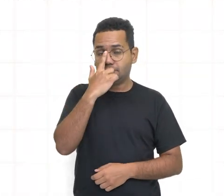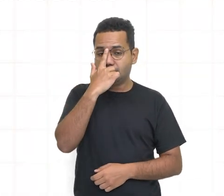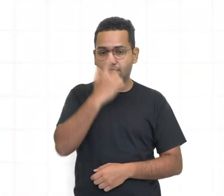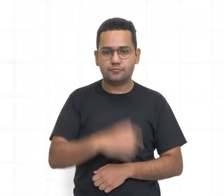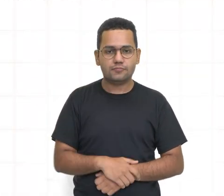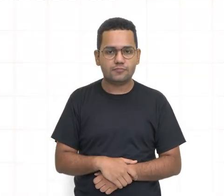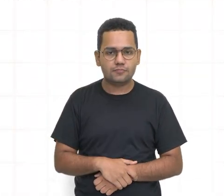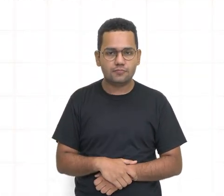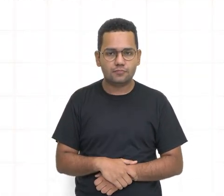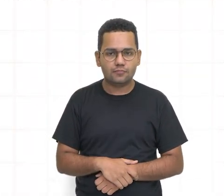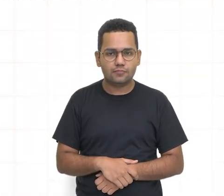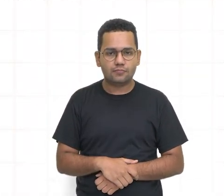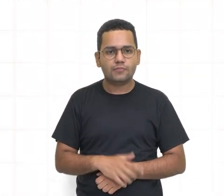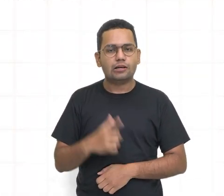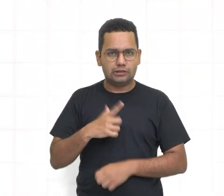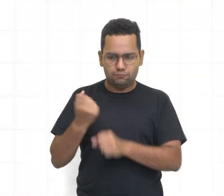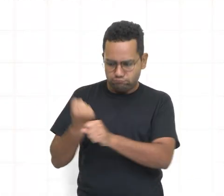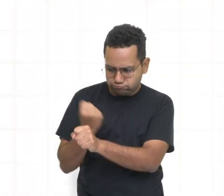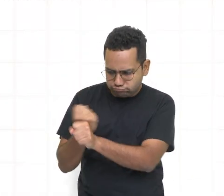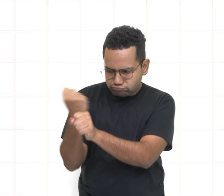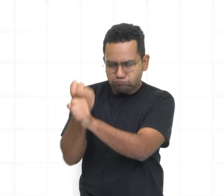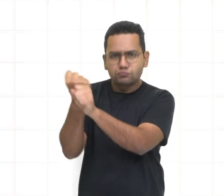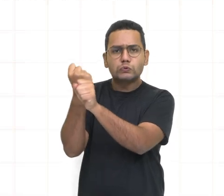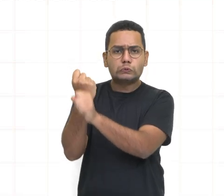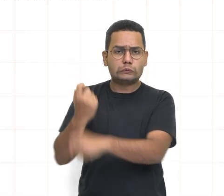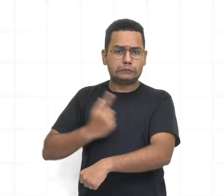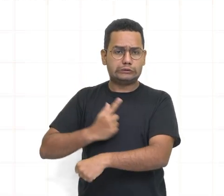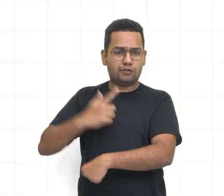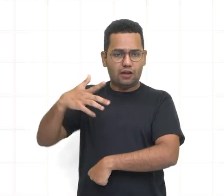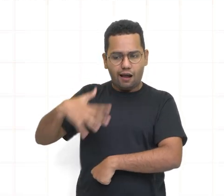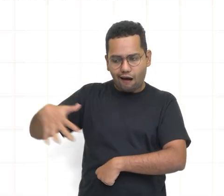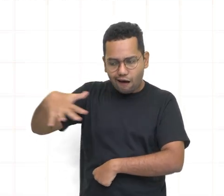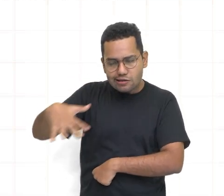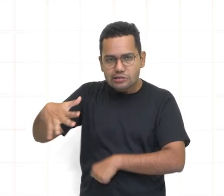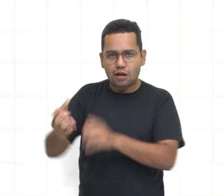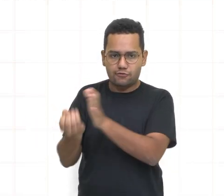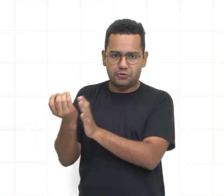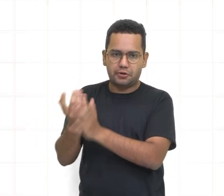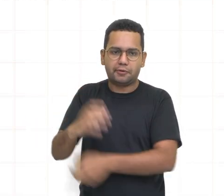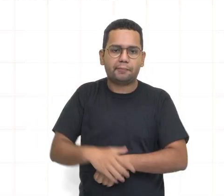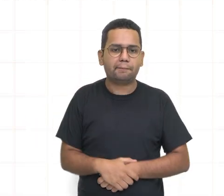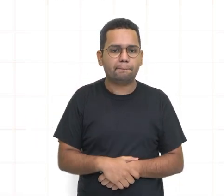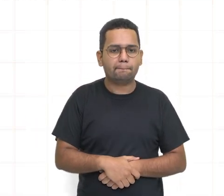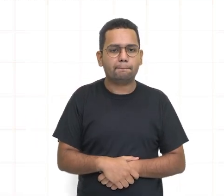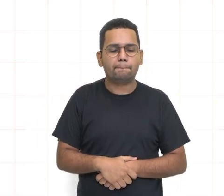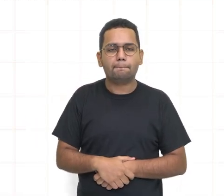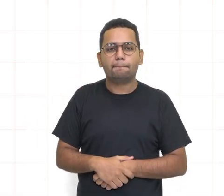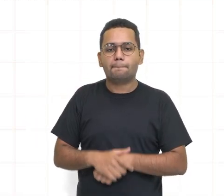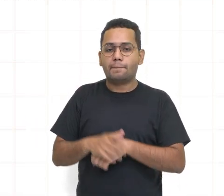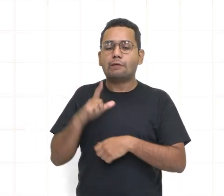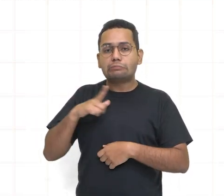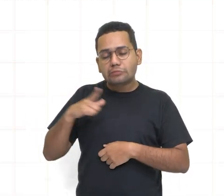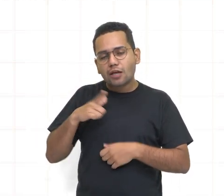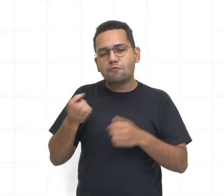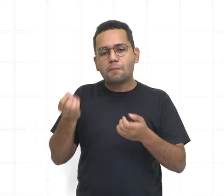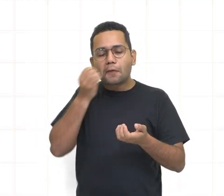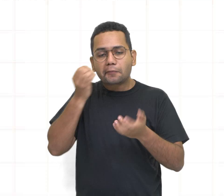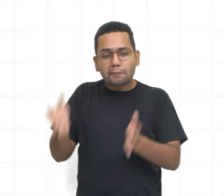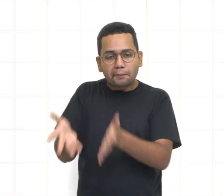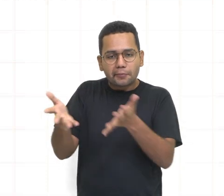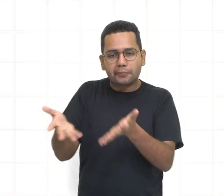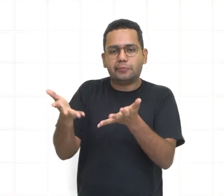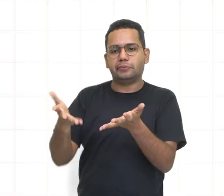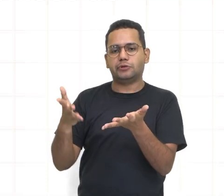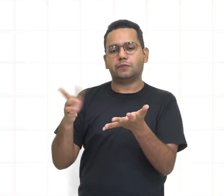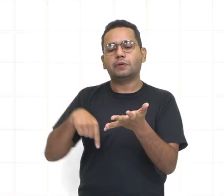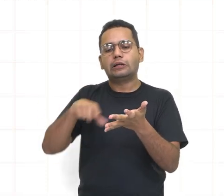Houve a construção de grandes obras públicas de infraestrutura, incentivo à criação de pequenas empresas privadas,